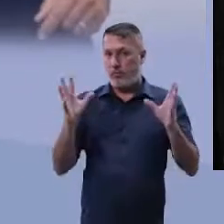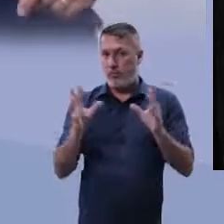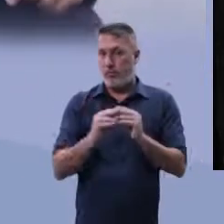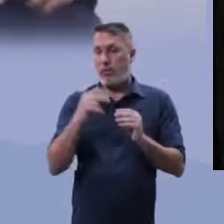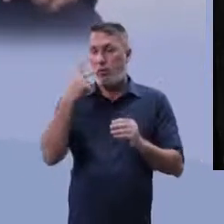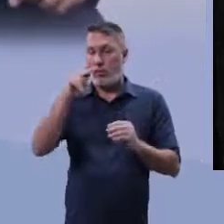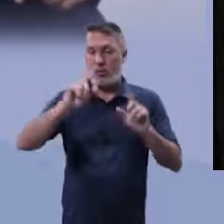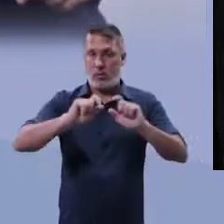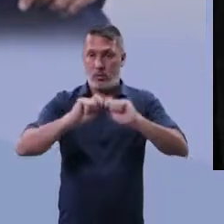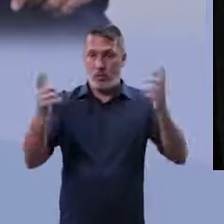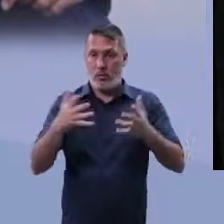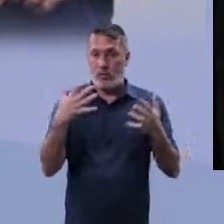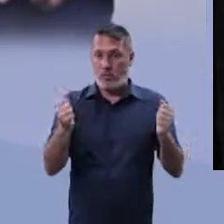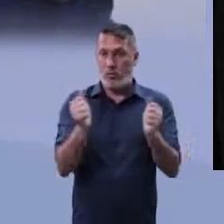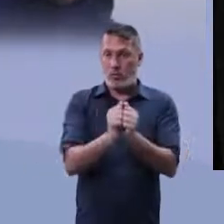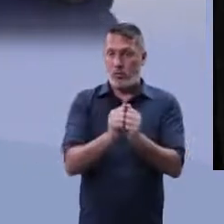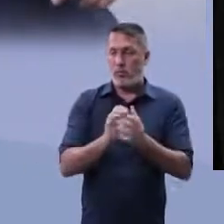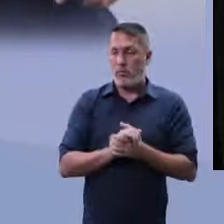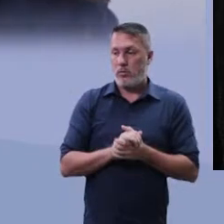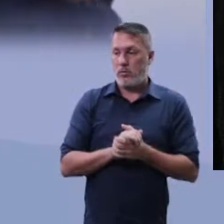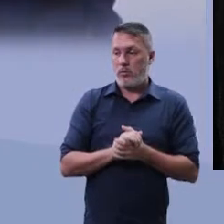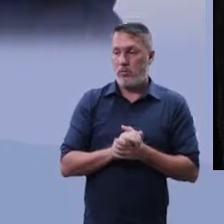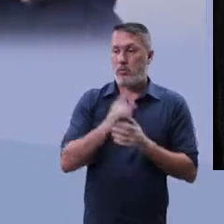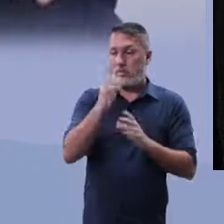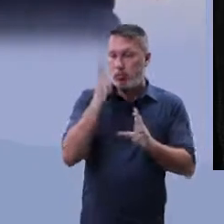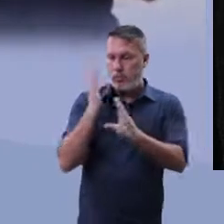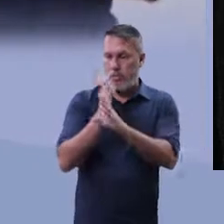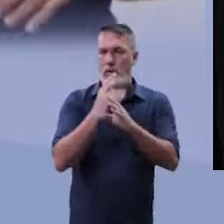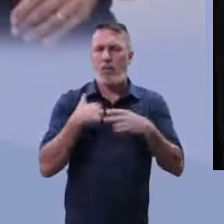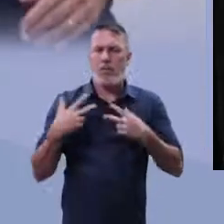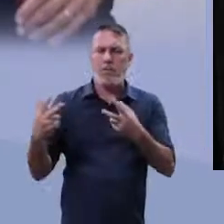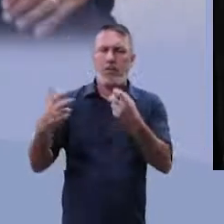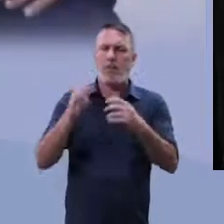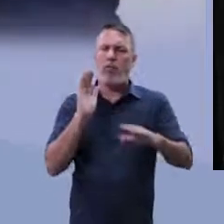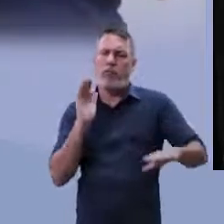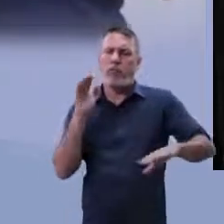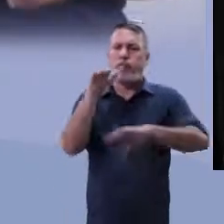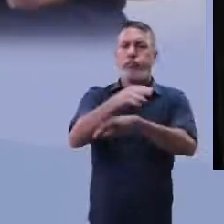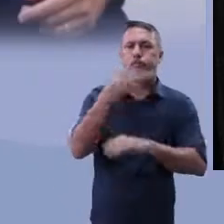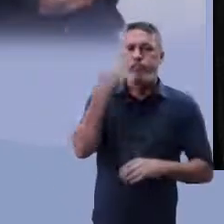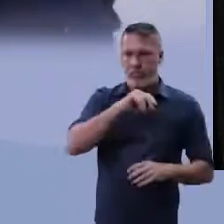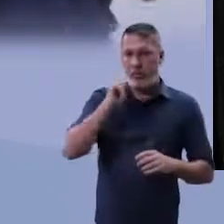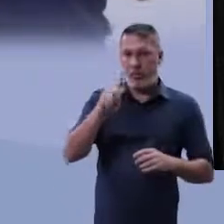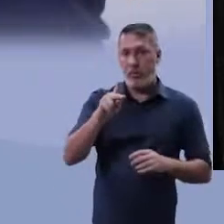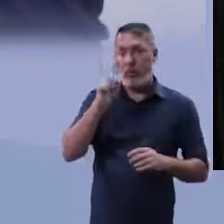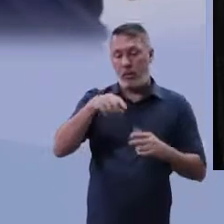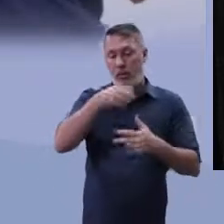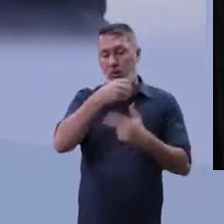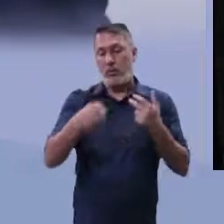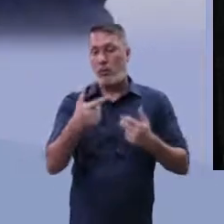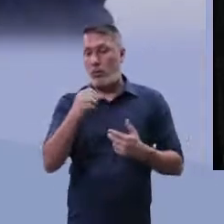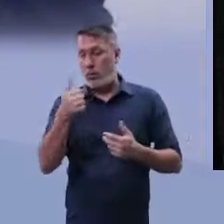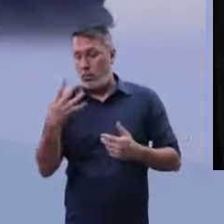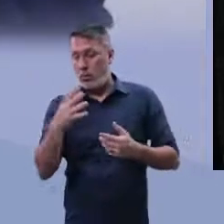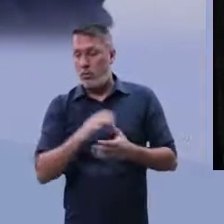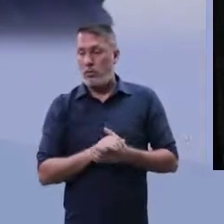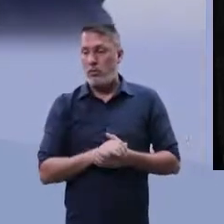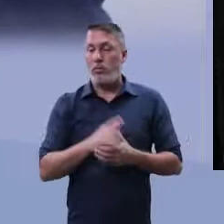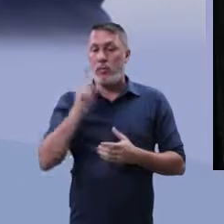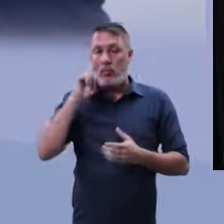nessa? Questão aparecendo na sua tela, vamos ler junto. Vou hackear a matemática da questão para você. Essa questão caiu no